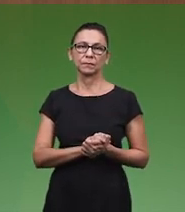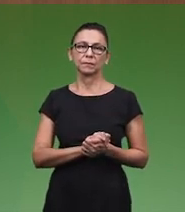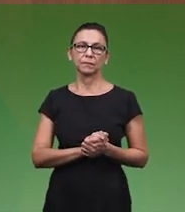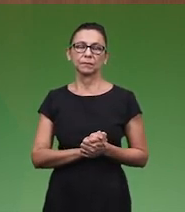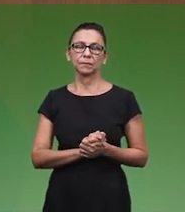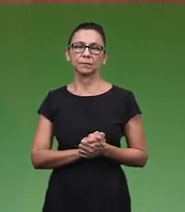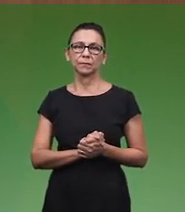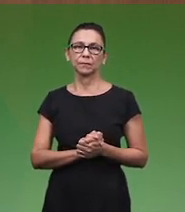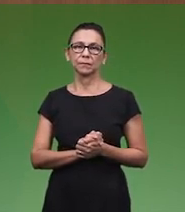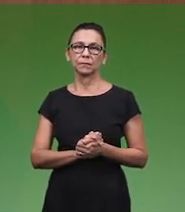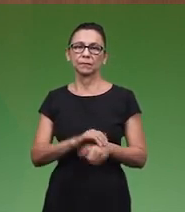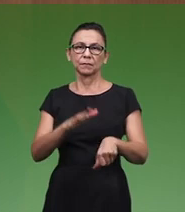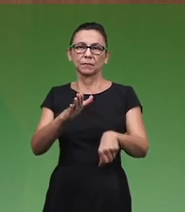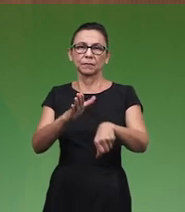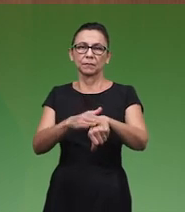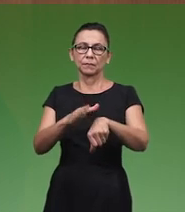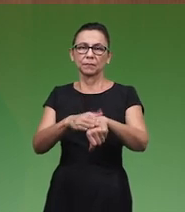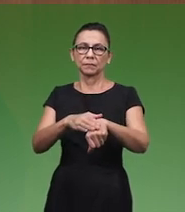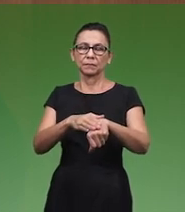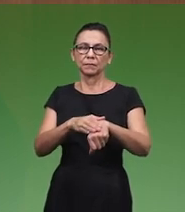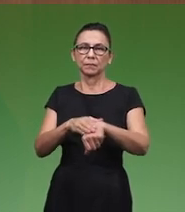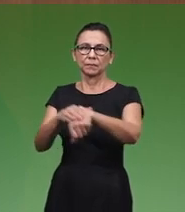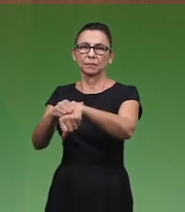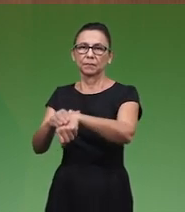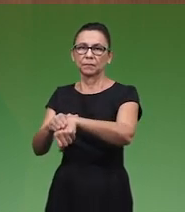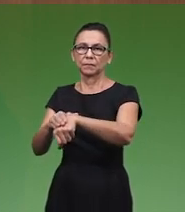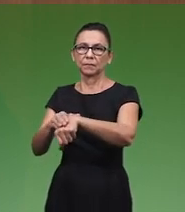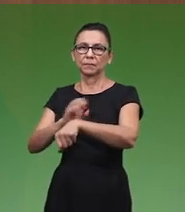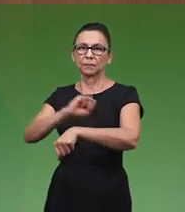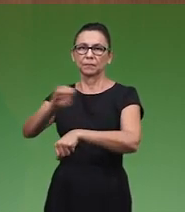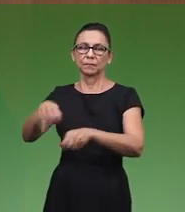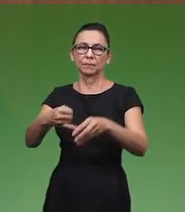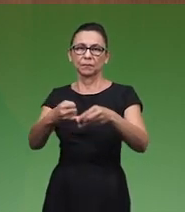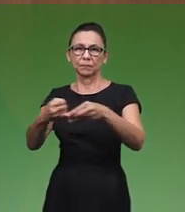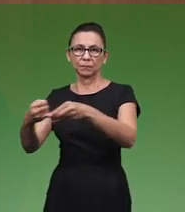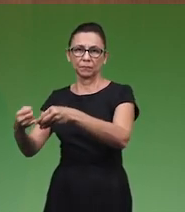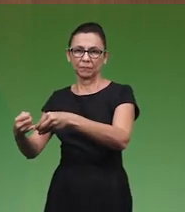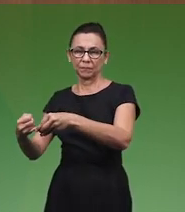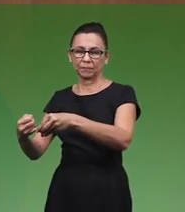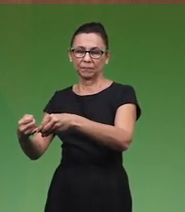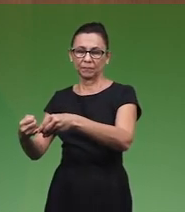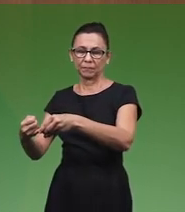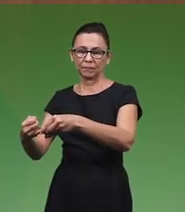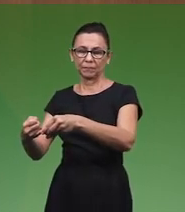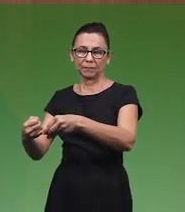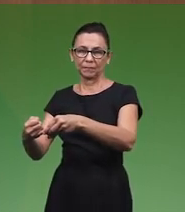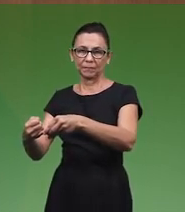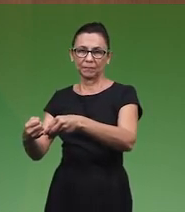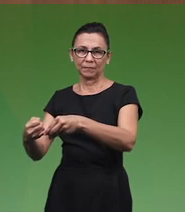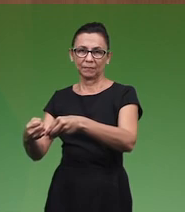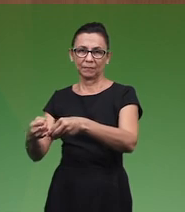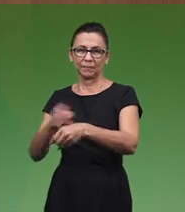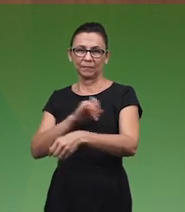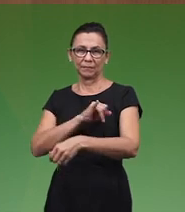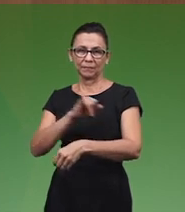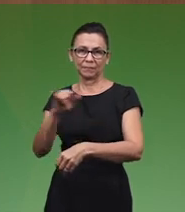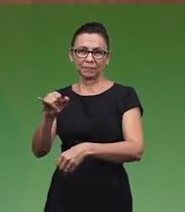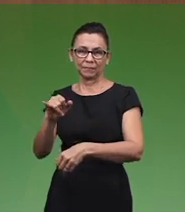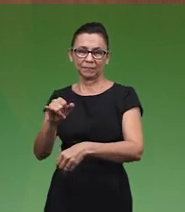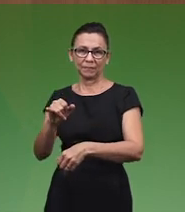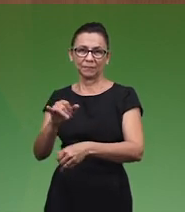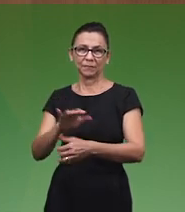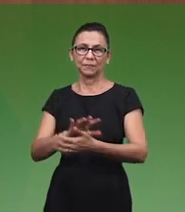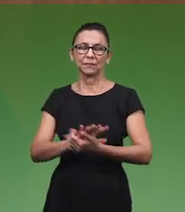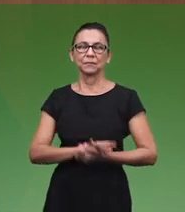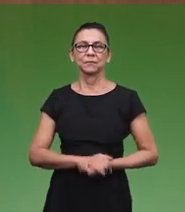ele falou a respeito de um lugar que Deus ia escolher. Gostaria de ler, são 3